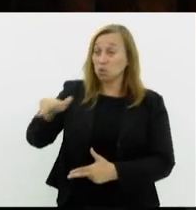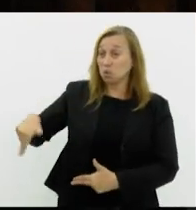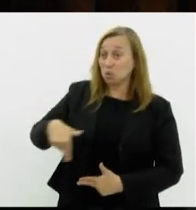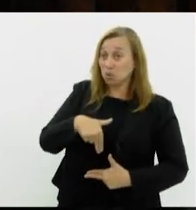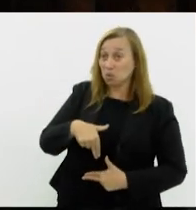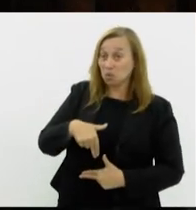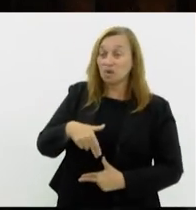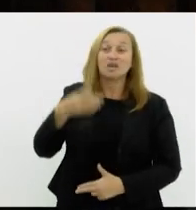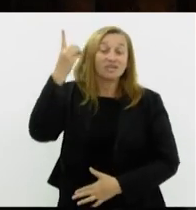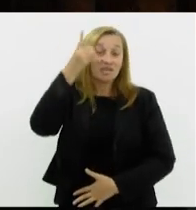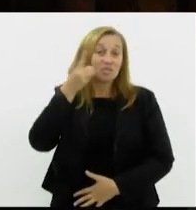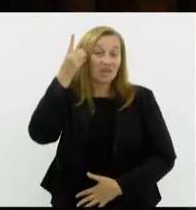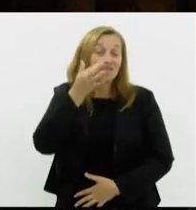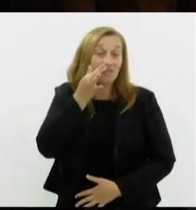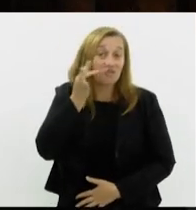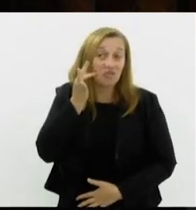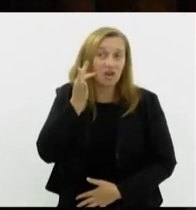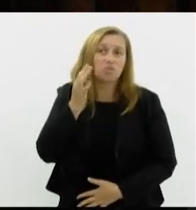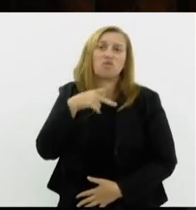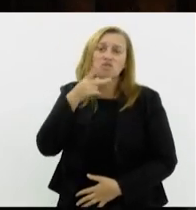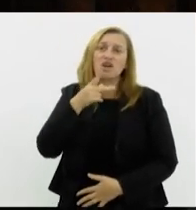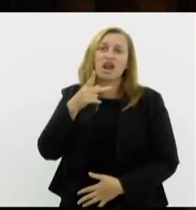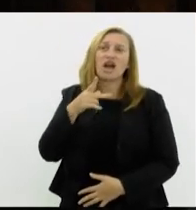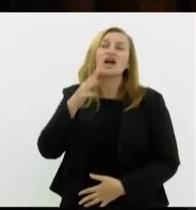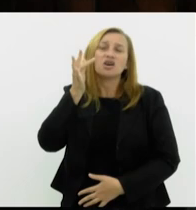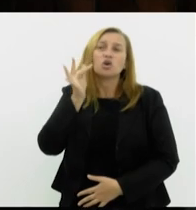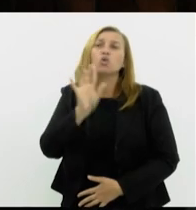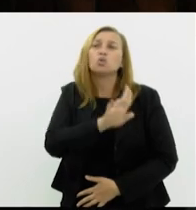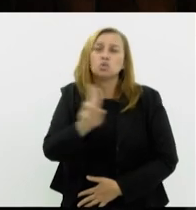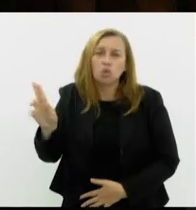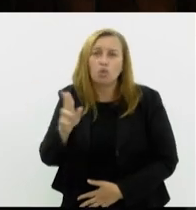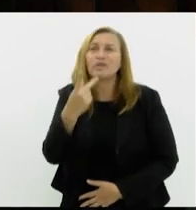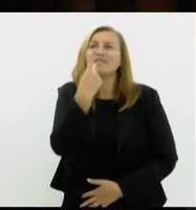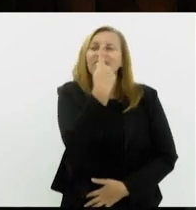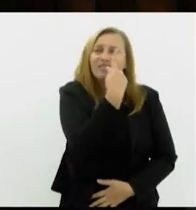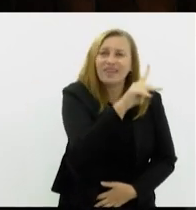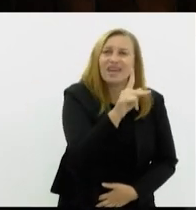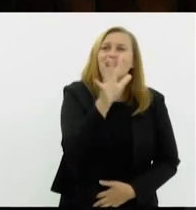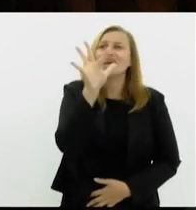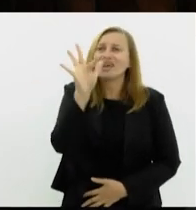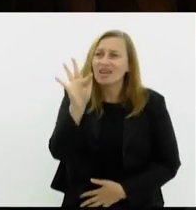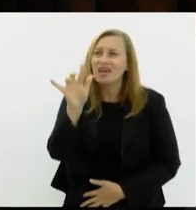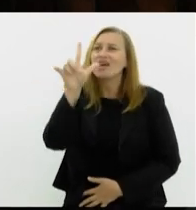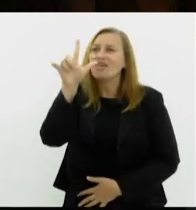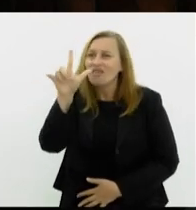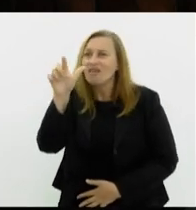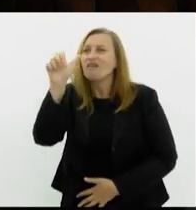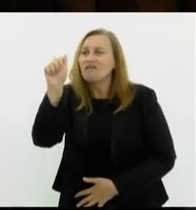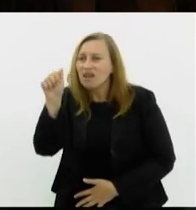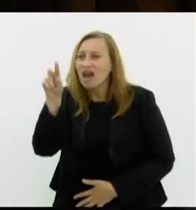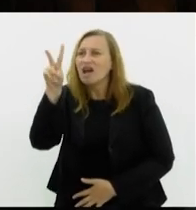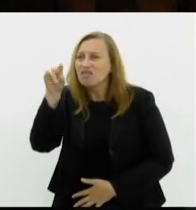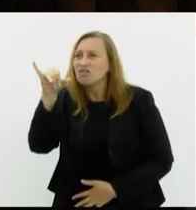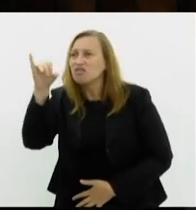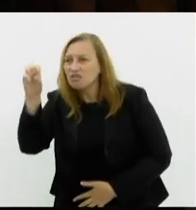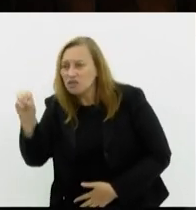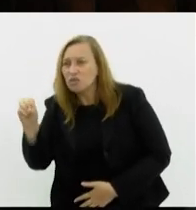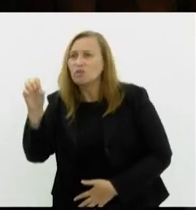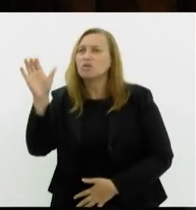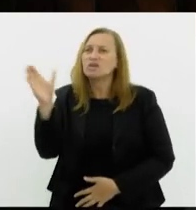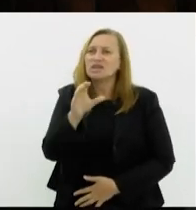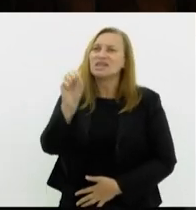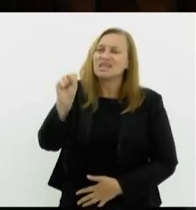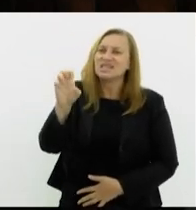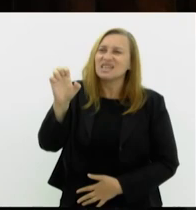o deputado Flávio Serafini, vou falar o nome dele inúmeras vezes para se ele tiver hombridade, coragem, decência, ou melhor, se ele for